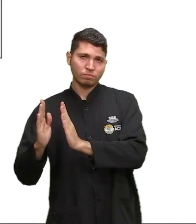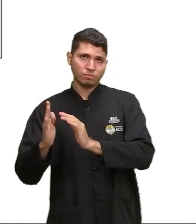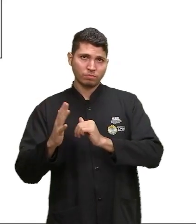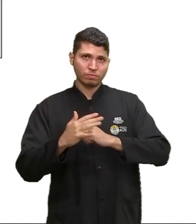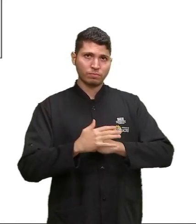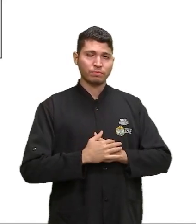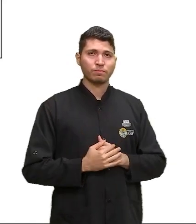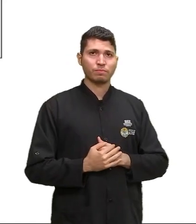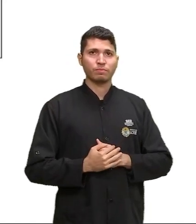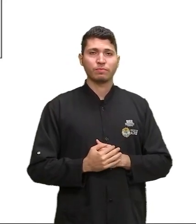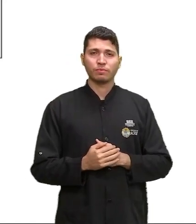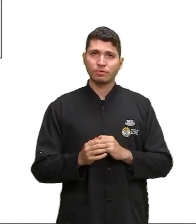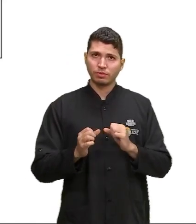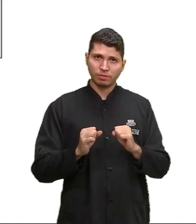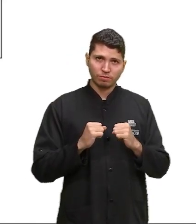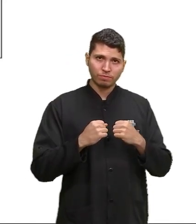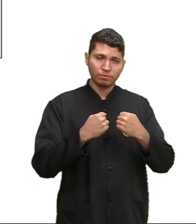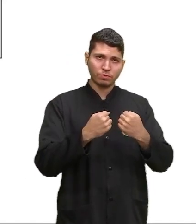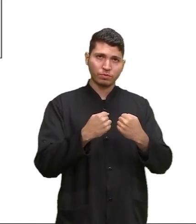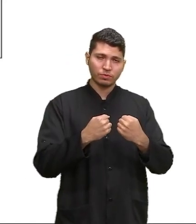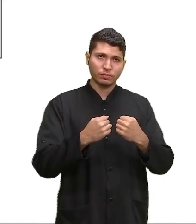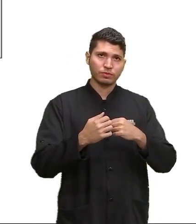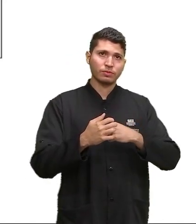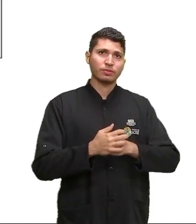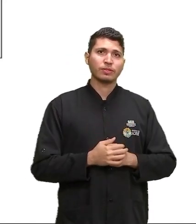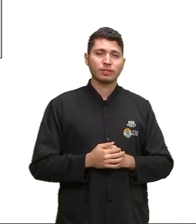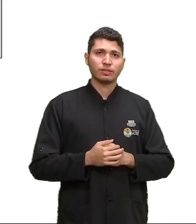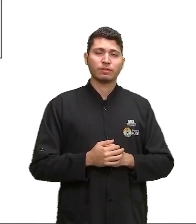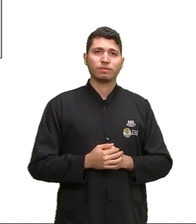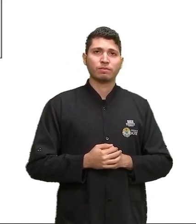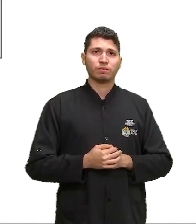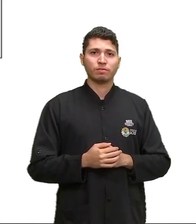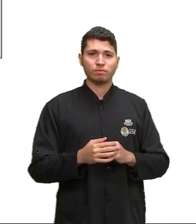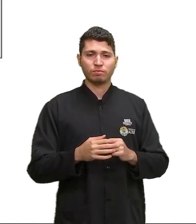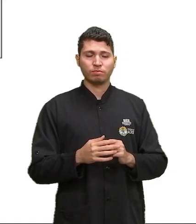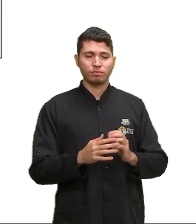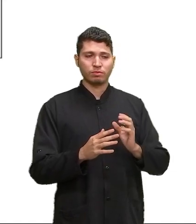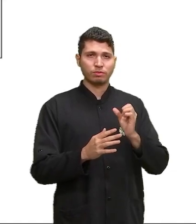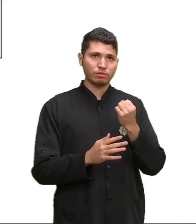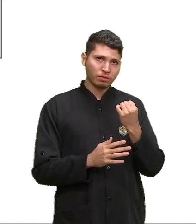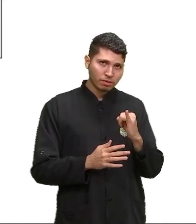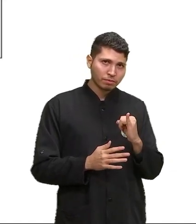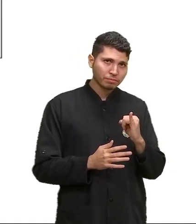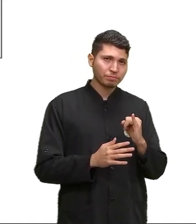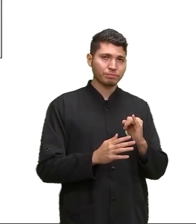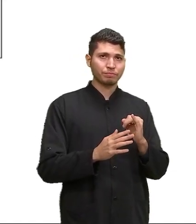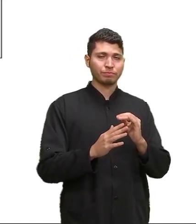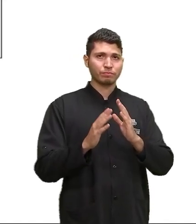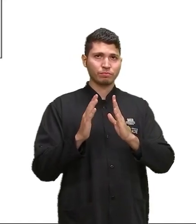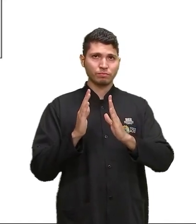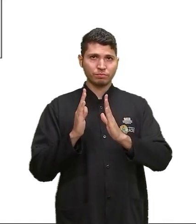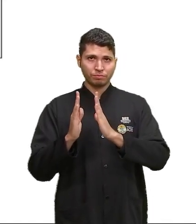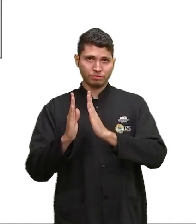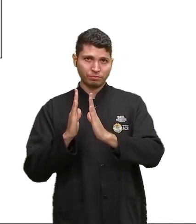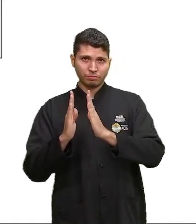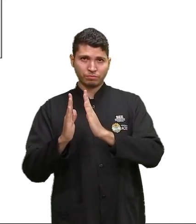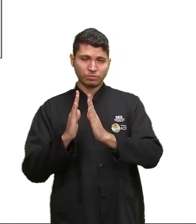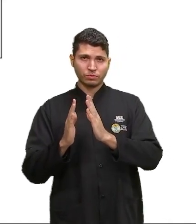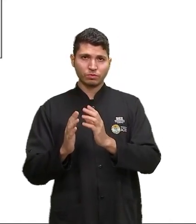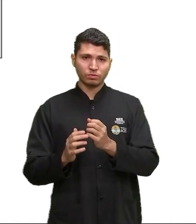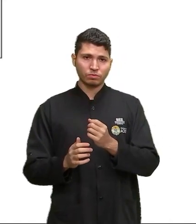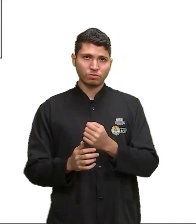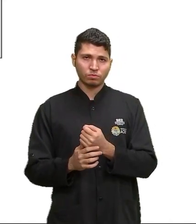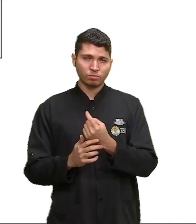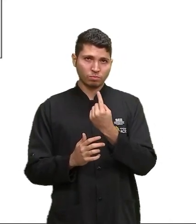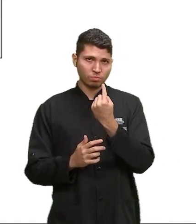de força eletromotriz. Quando elas estão associadas em paralelos, a gente conta apenas uma tensão. Como assim? Se